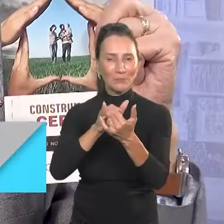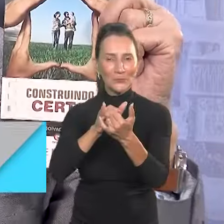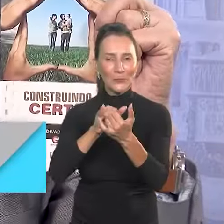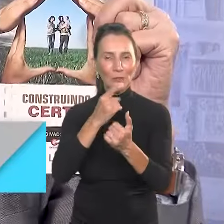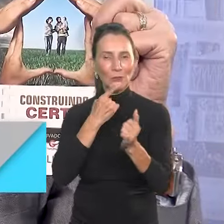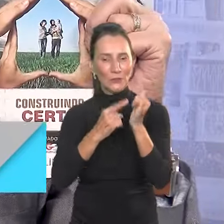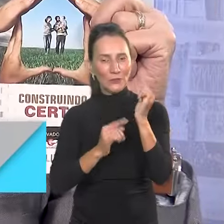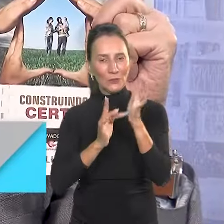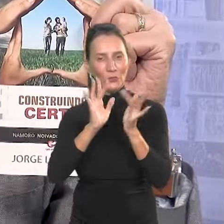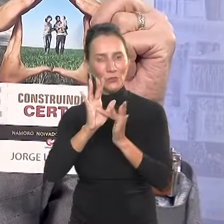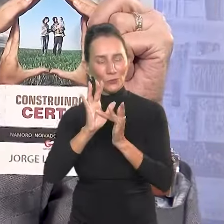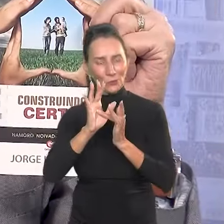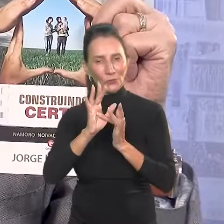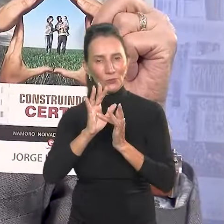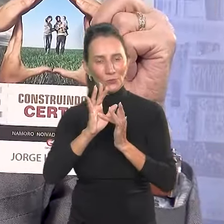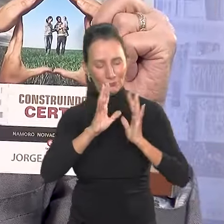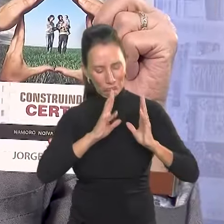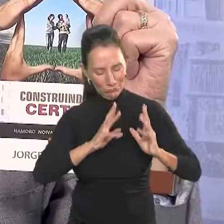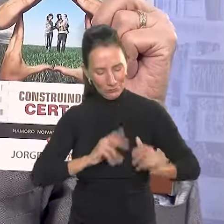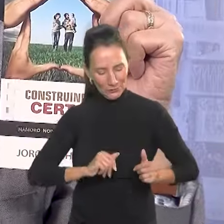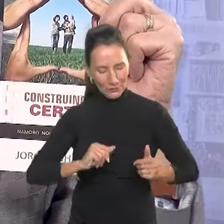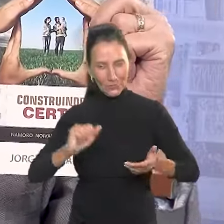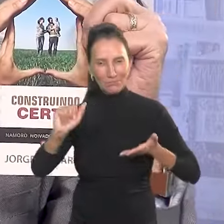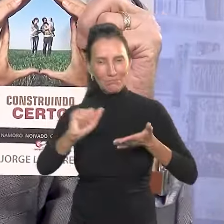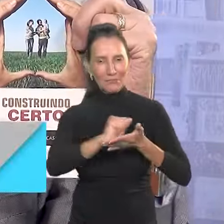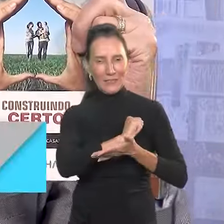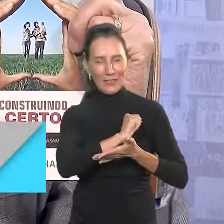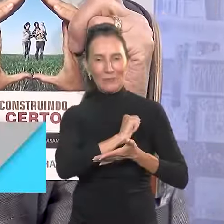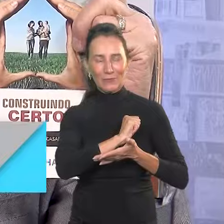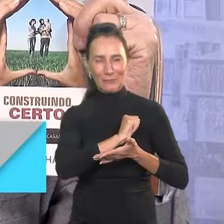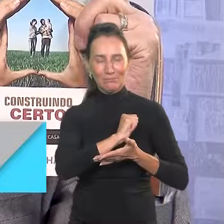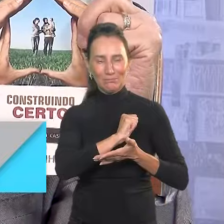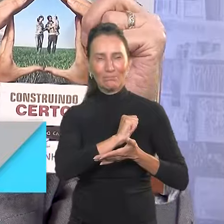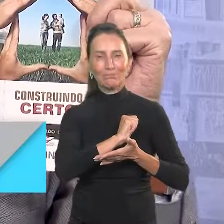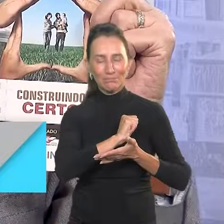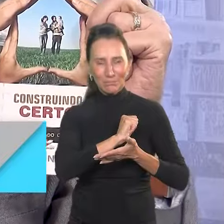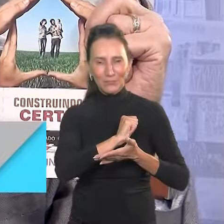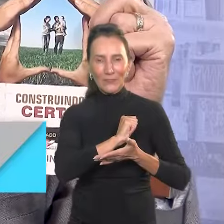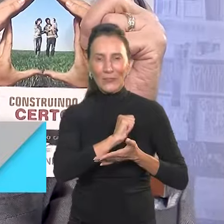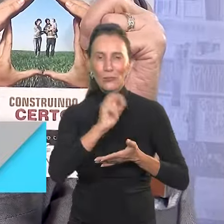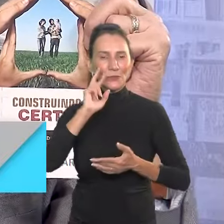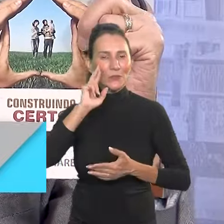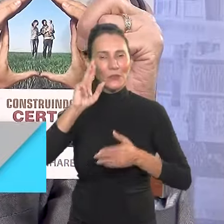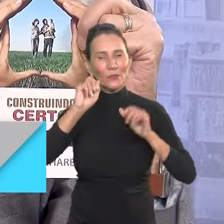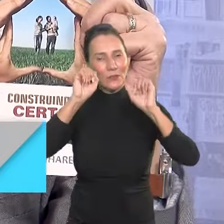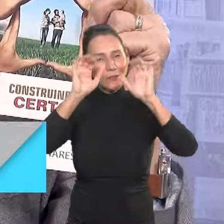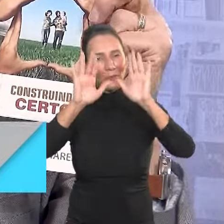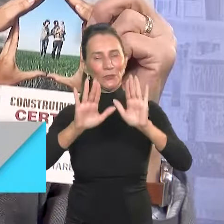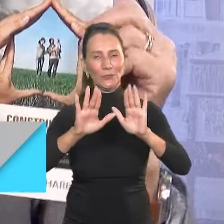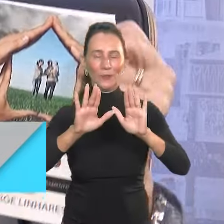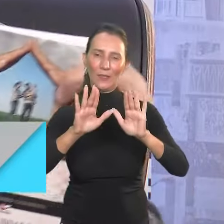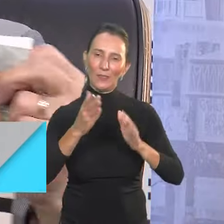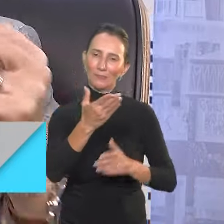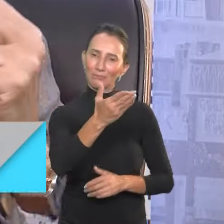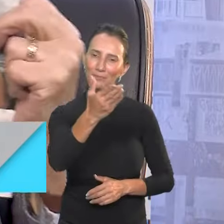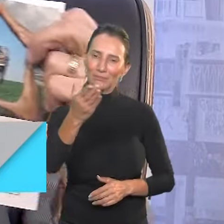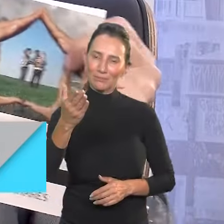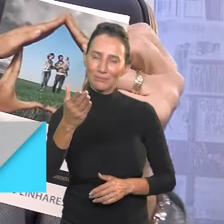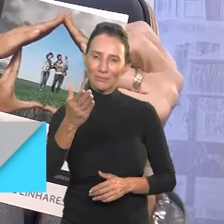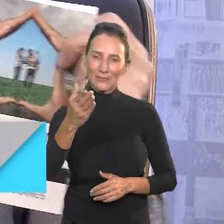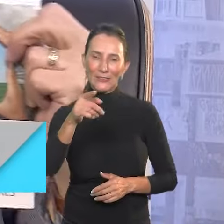de Jesus, seu Filho, nos purifica e nos lava de toda injustiça. Que o Senhor possa abençoar esta vida que